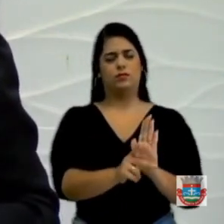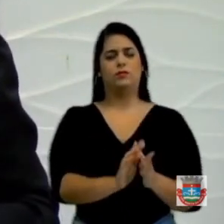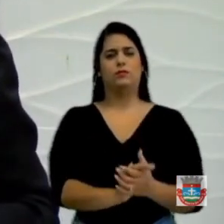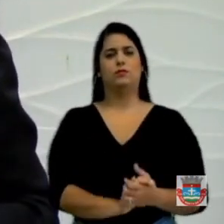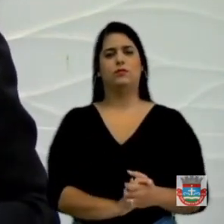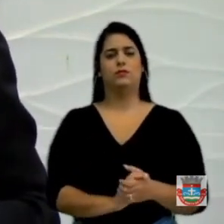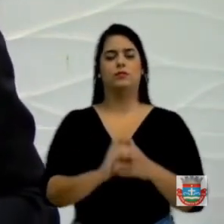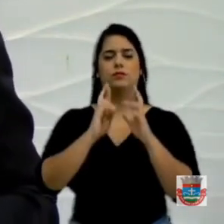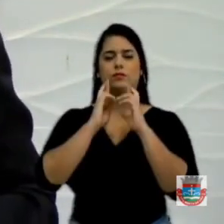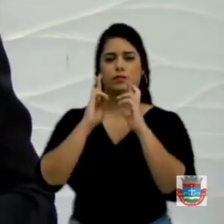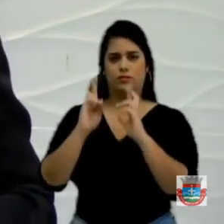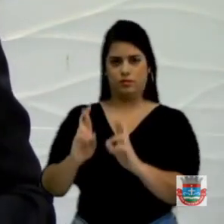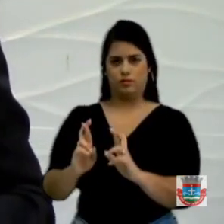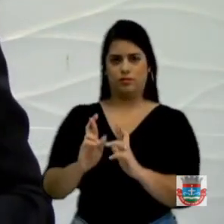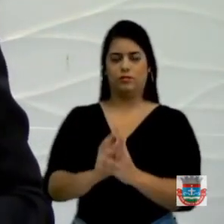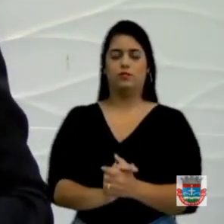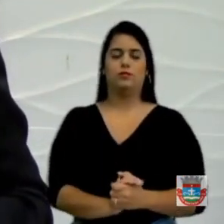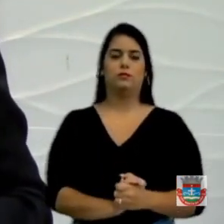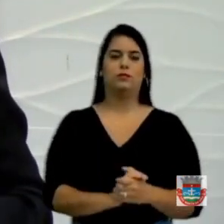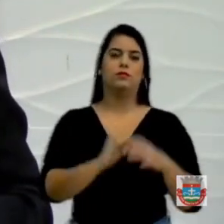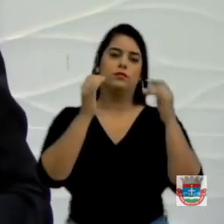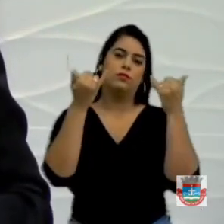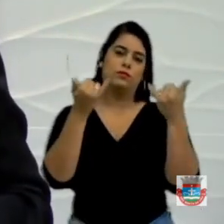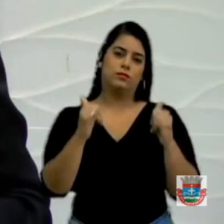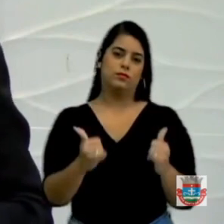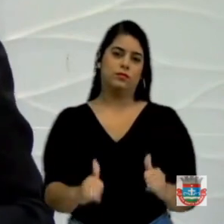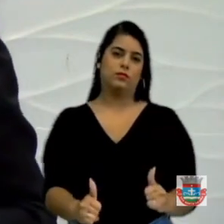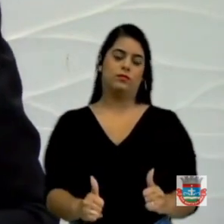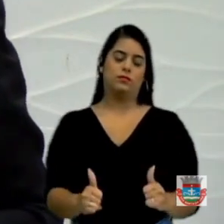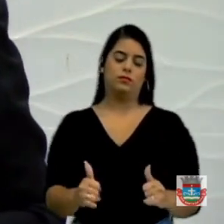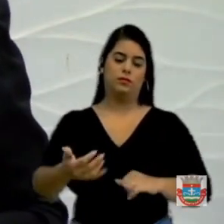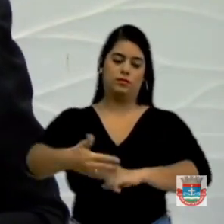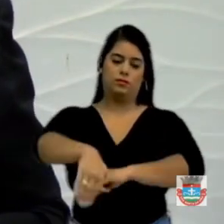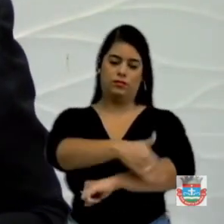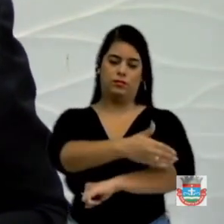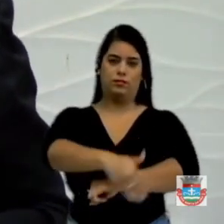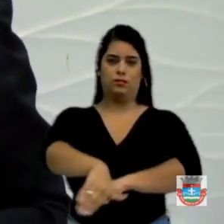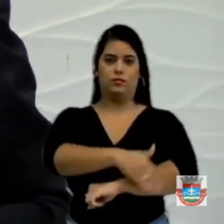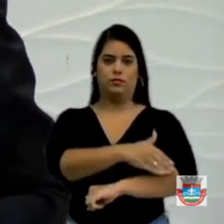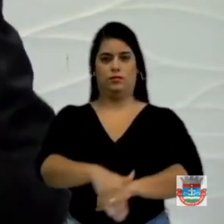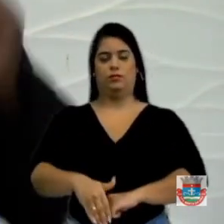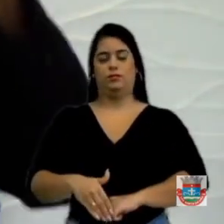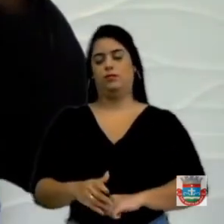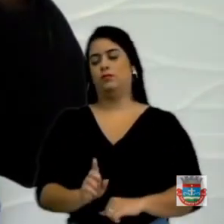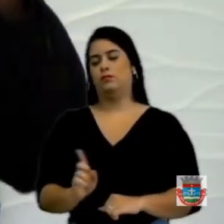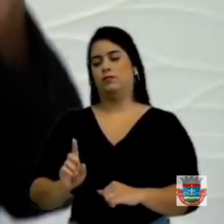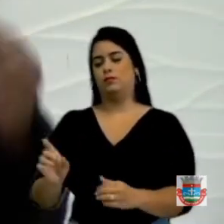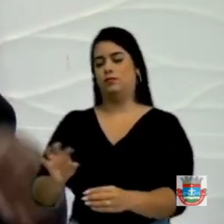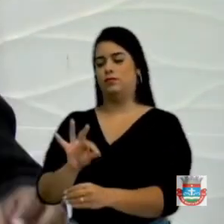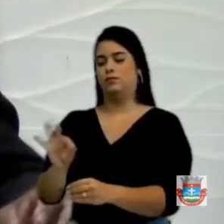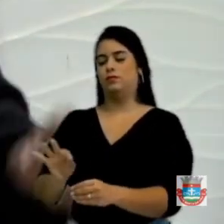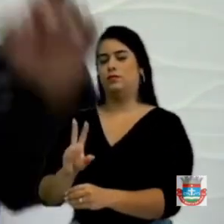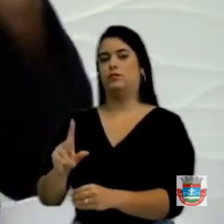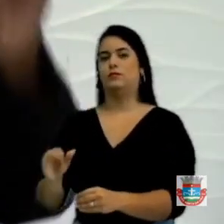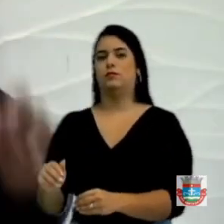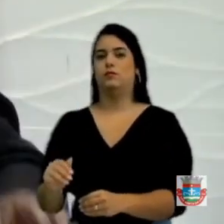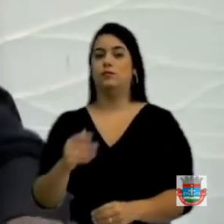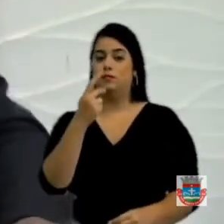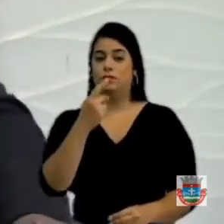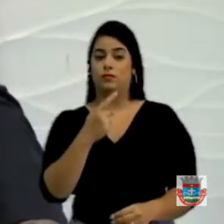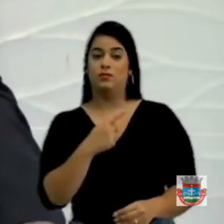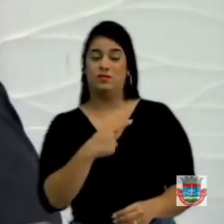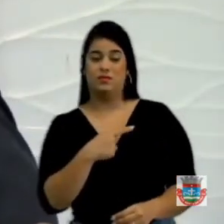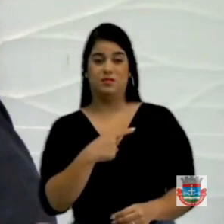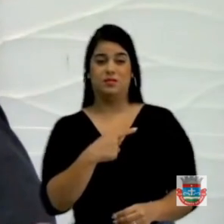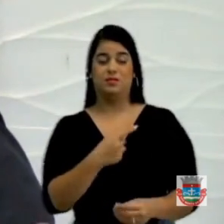dar uma resposta quanto à energia daquele loteamento lá da Vila do Espírito Santo. Loteamento que esse vereador passou